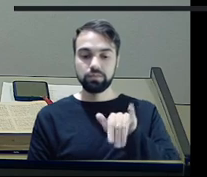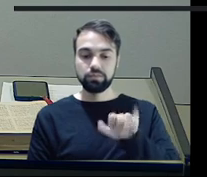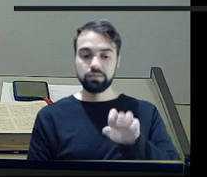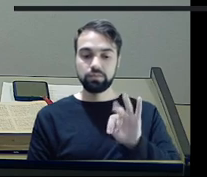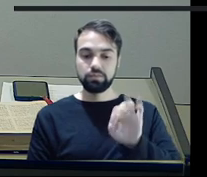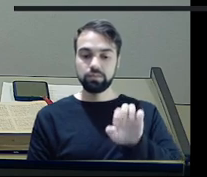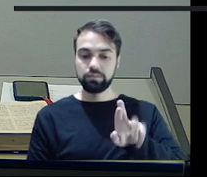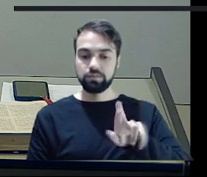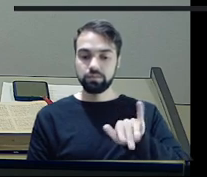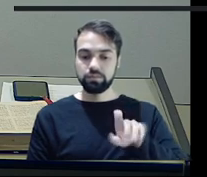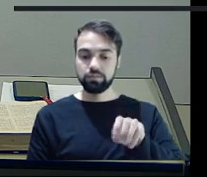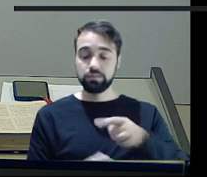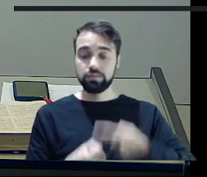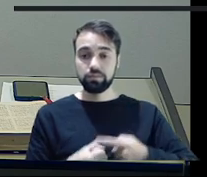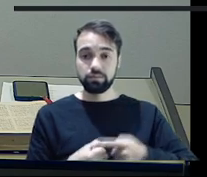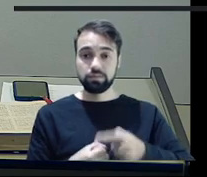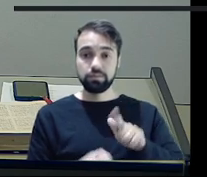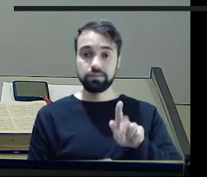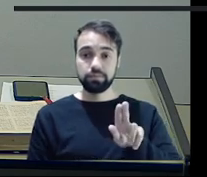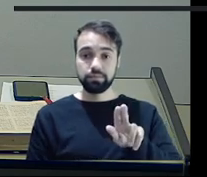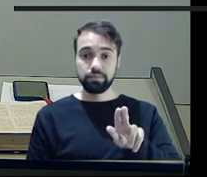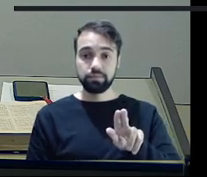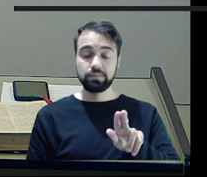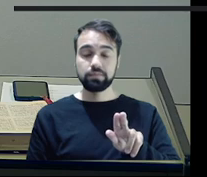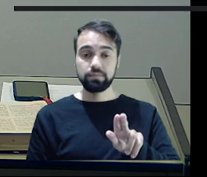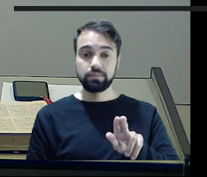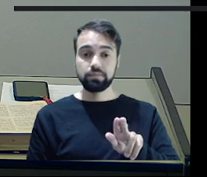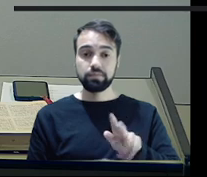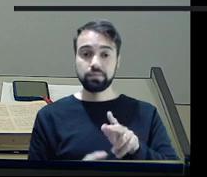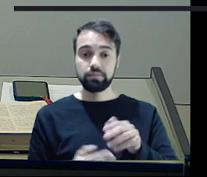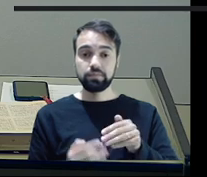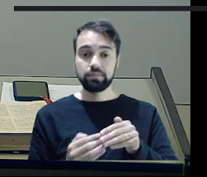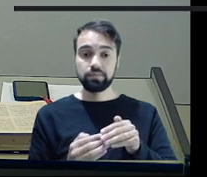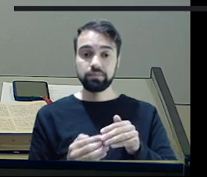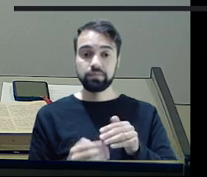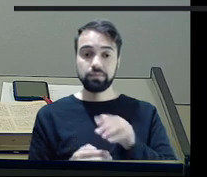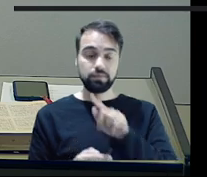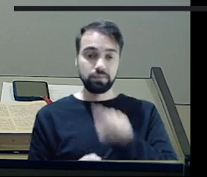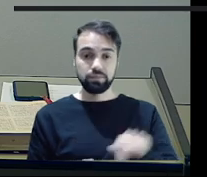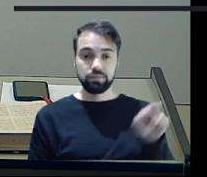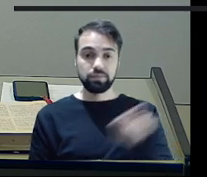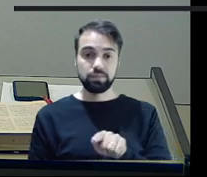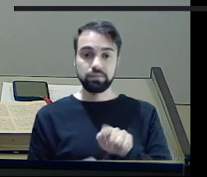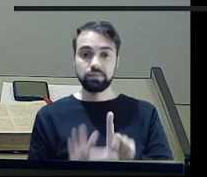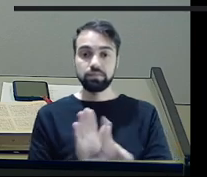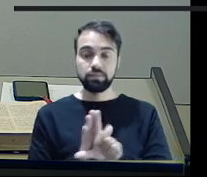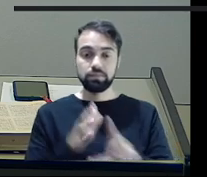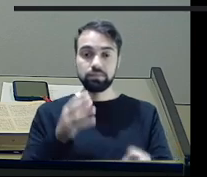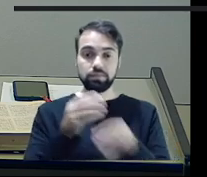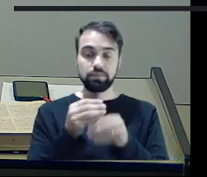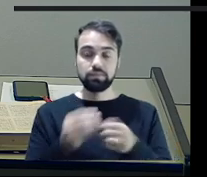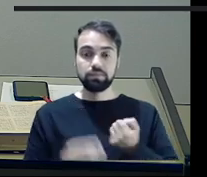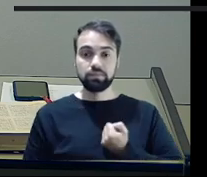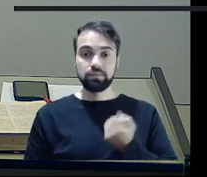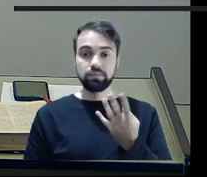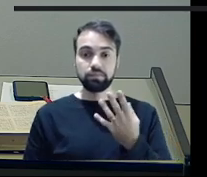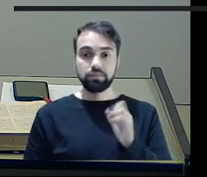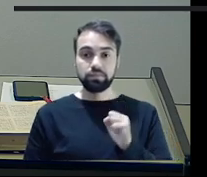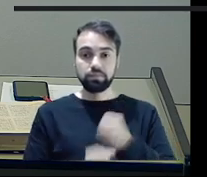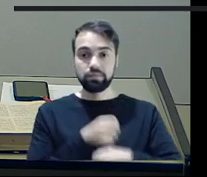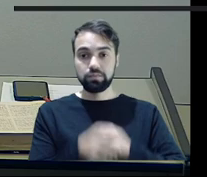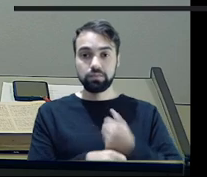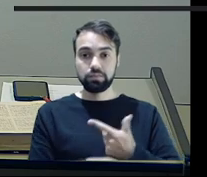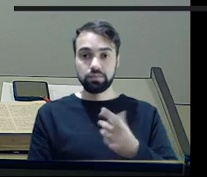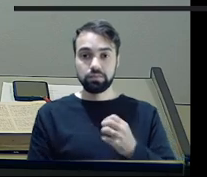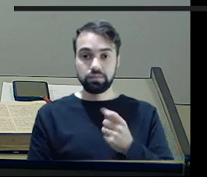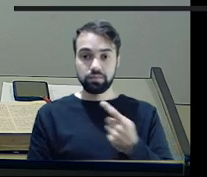Guareí, revoga a lei complementar de número 48 de 2021 e da outra providência.